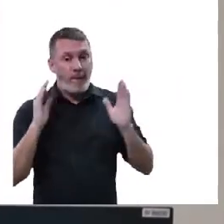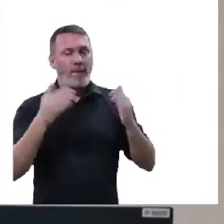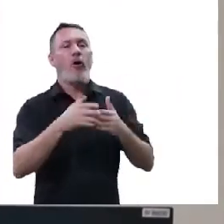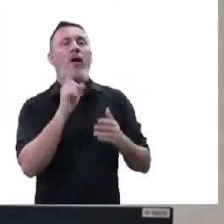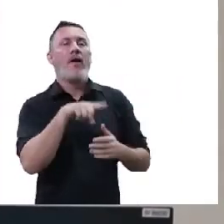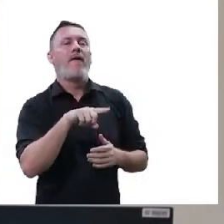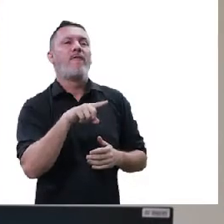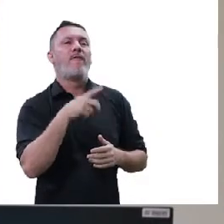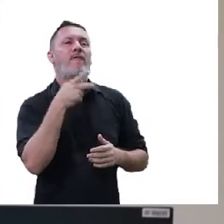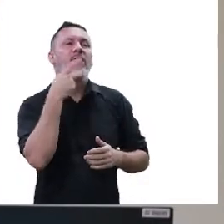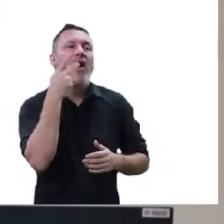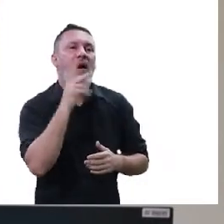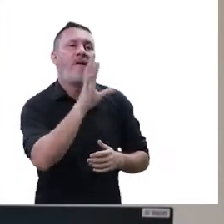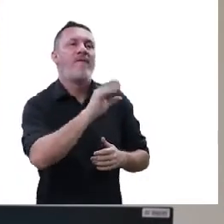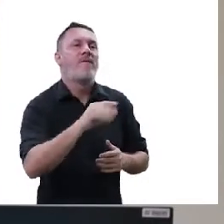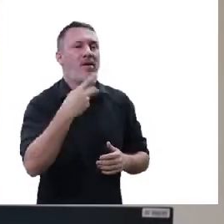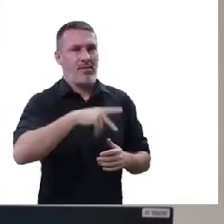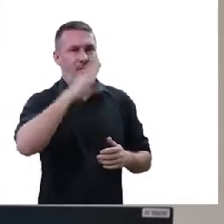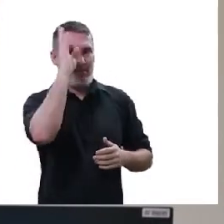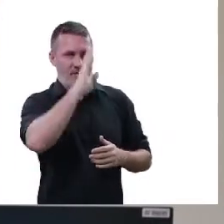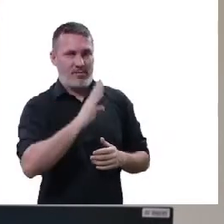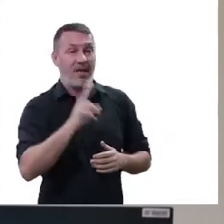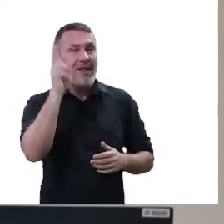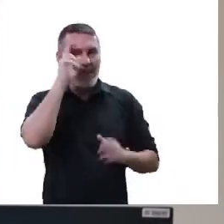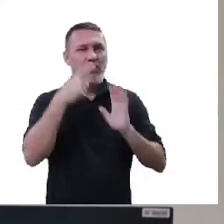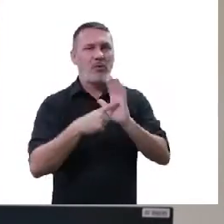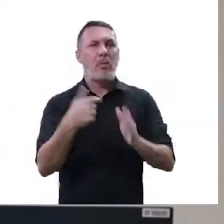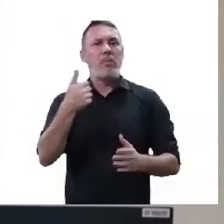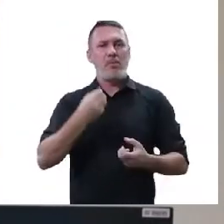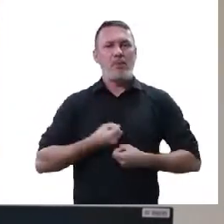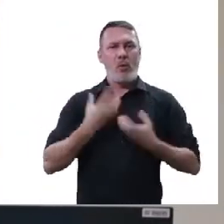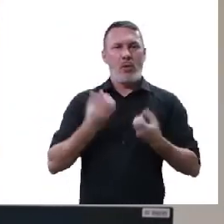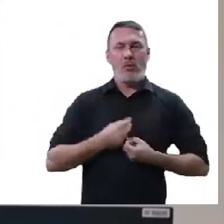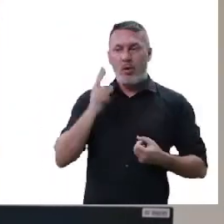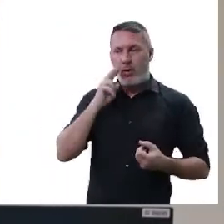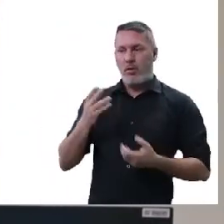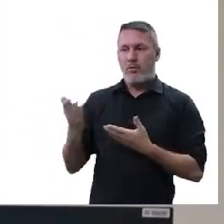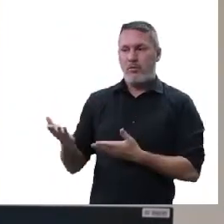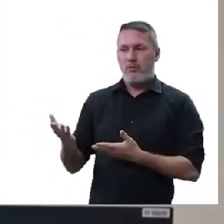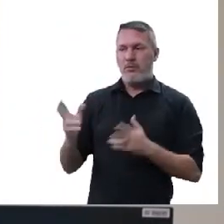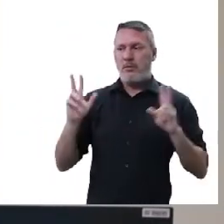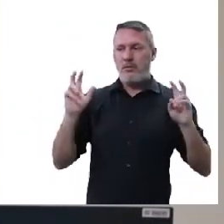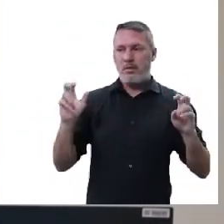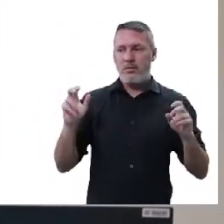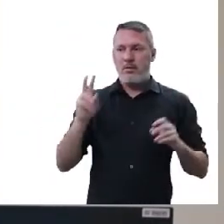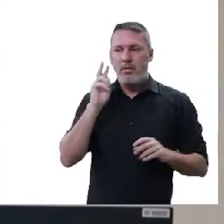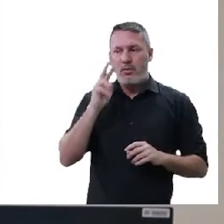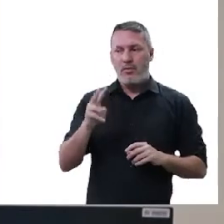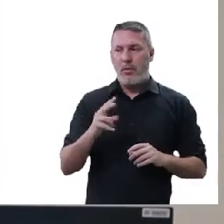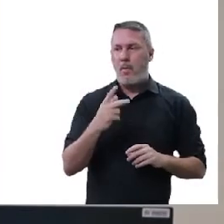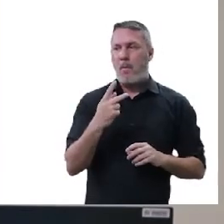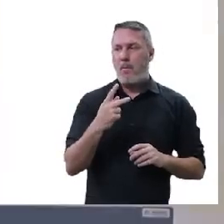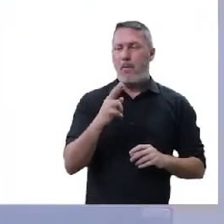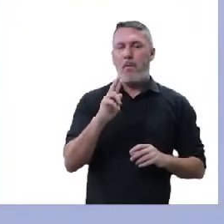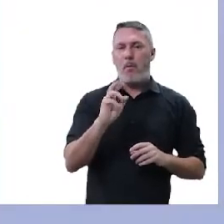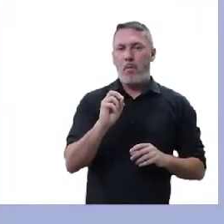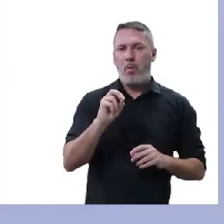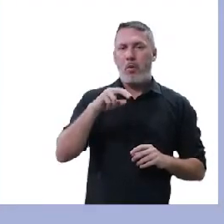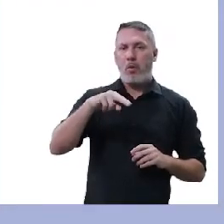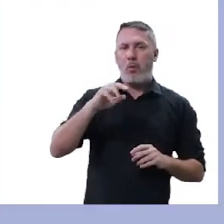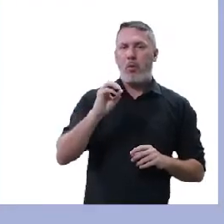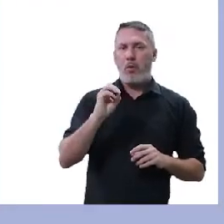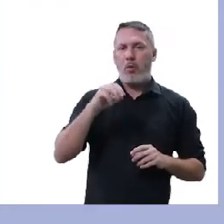focar no falar brasileiro. Começamos com o primeiro poema, olha isso, pronominais. Dê-me um